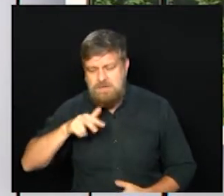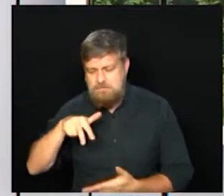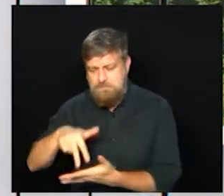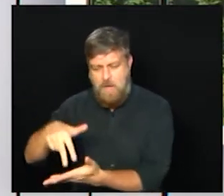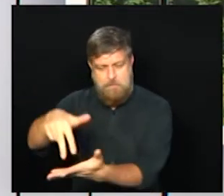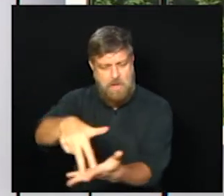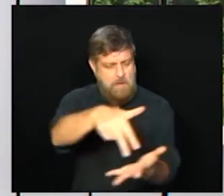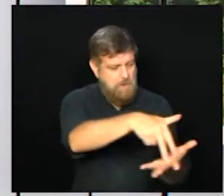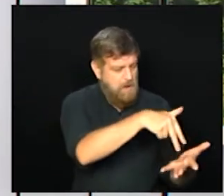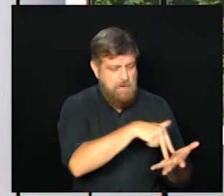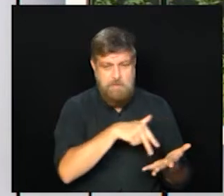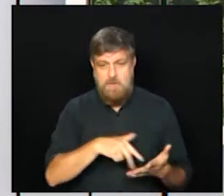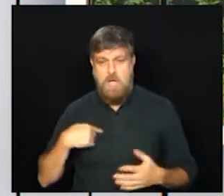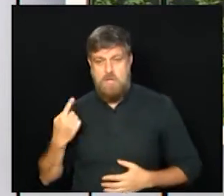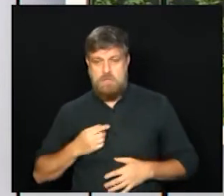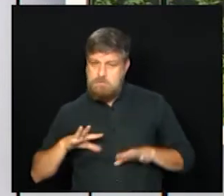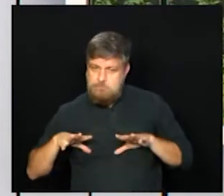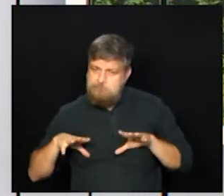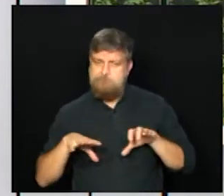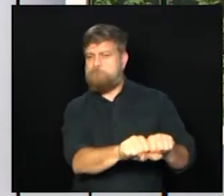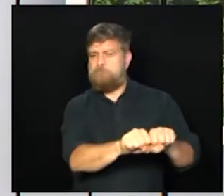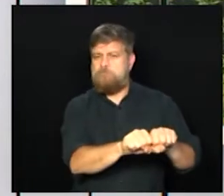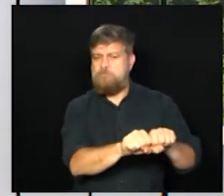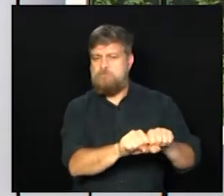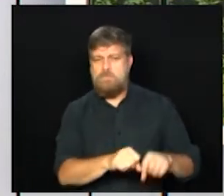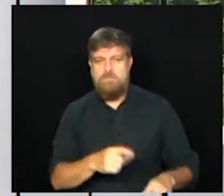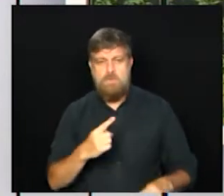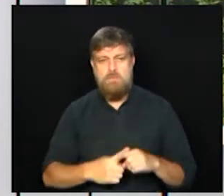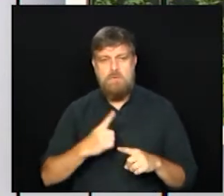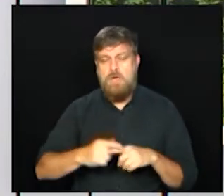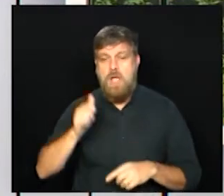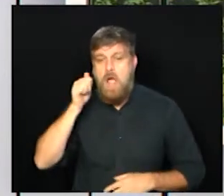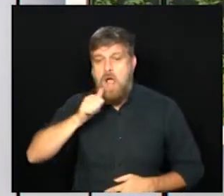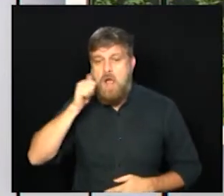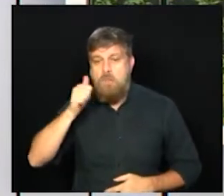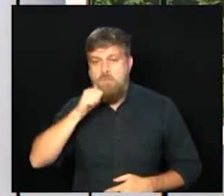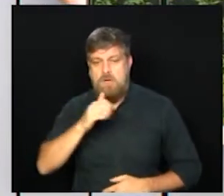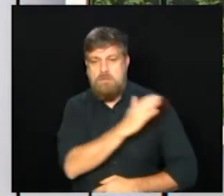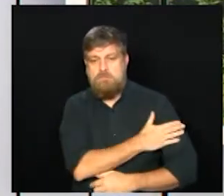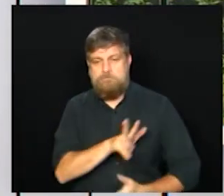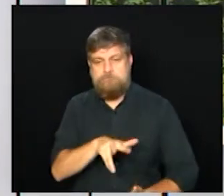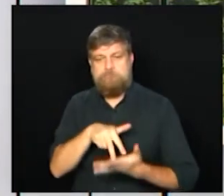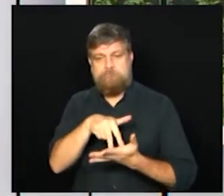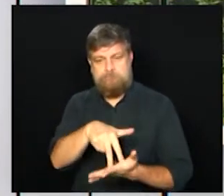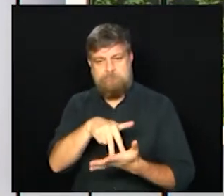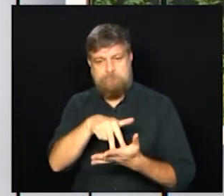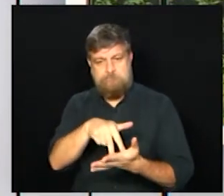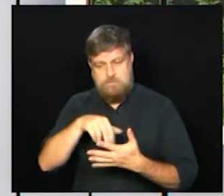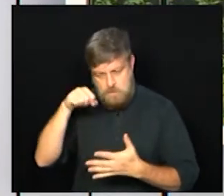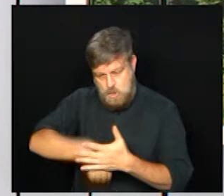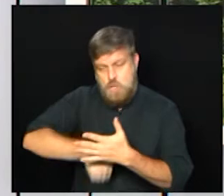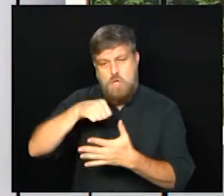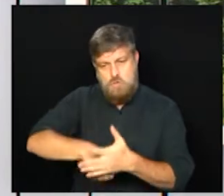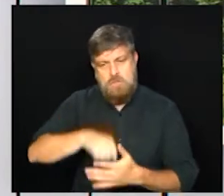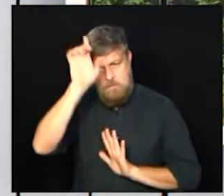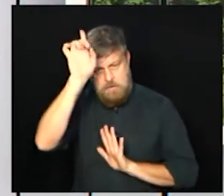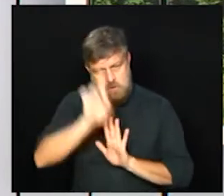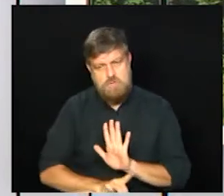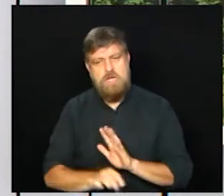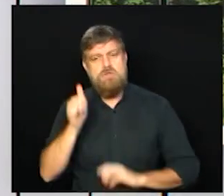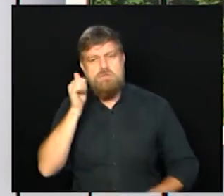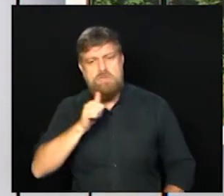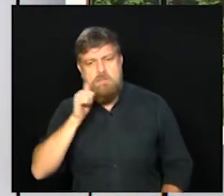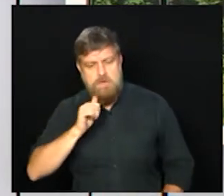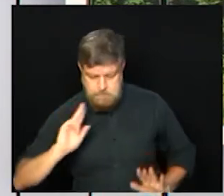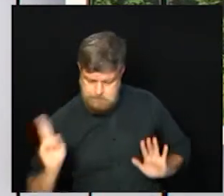está ocupando esses espaços. Mulheres feministas, porque não basta ser mulher, né? Mulheres feministas, mulheres que sejam